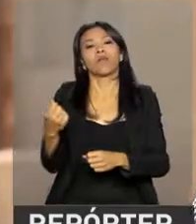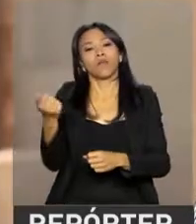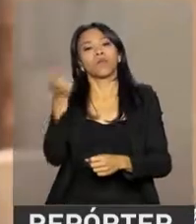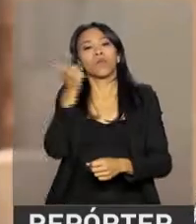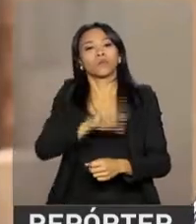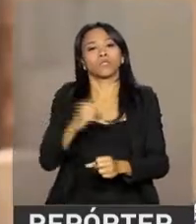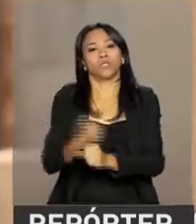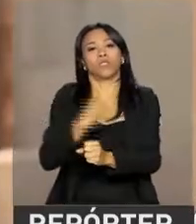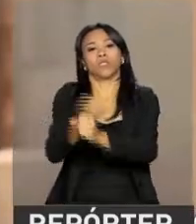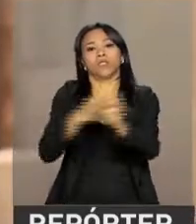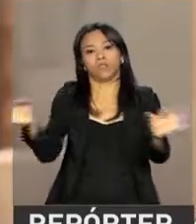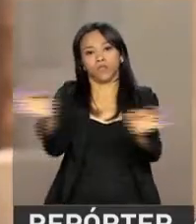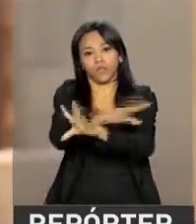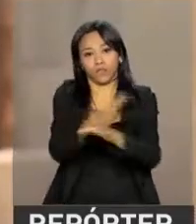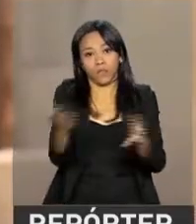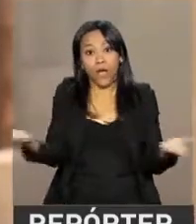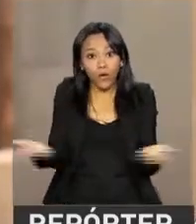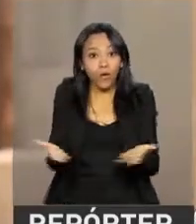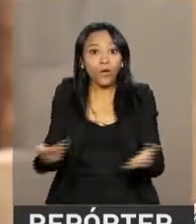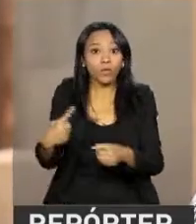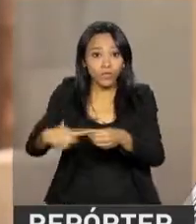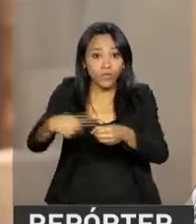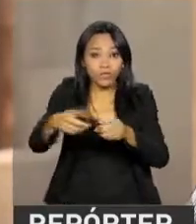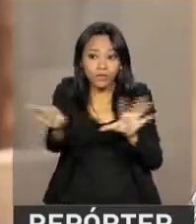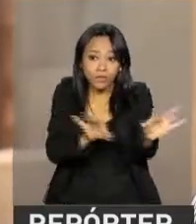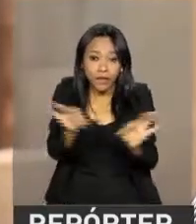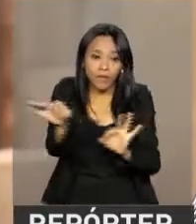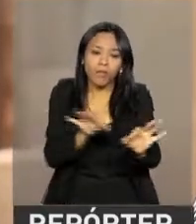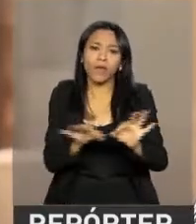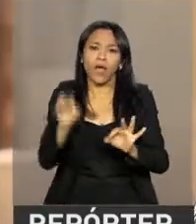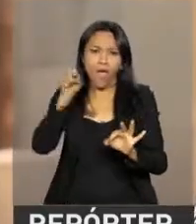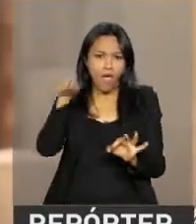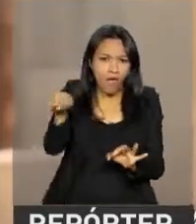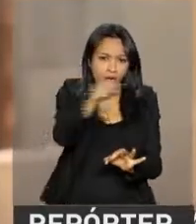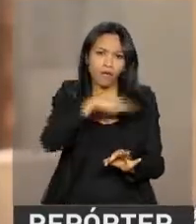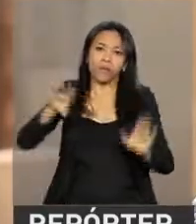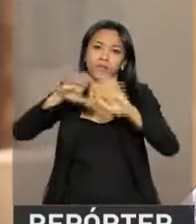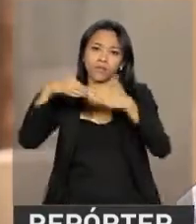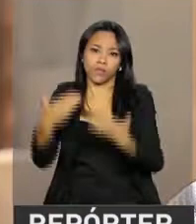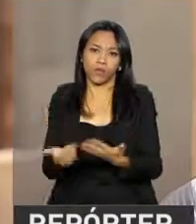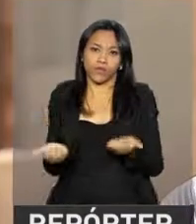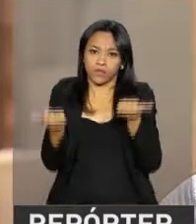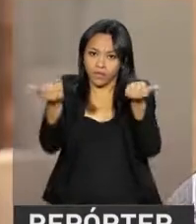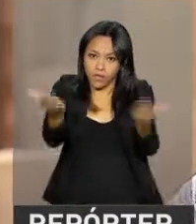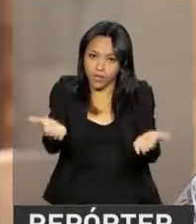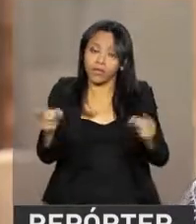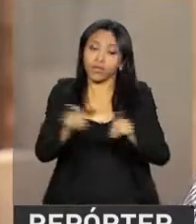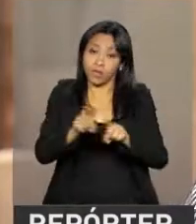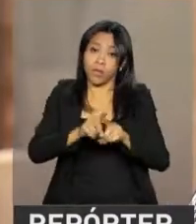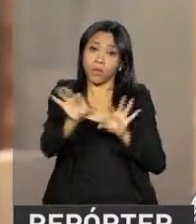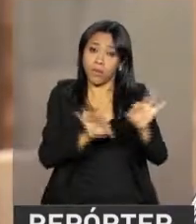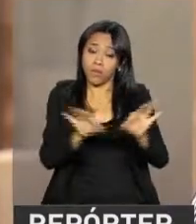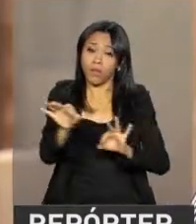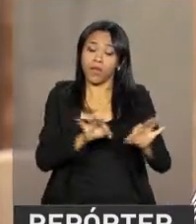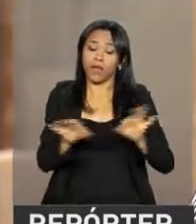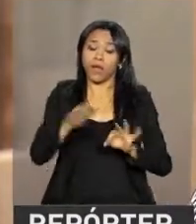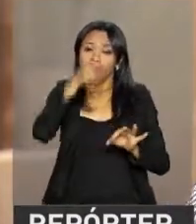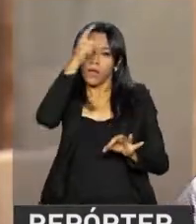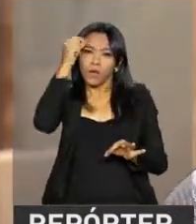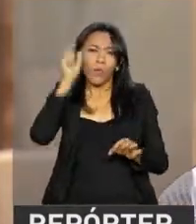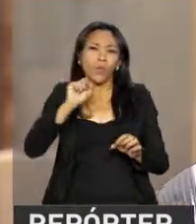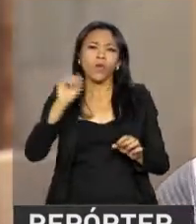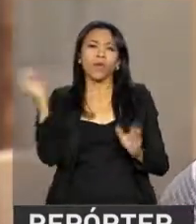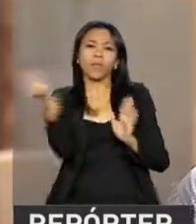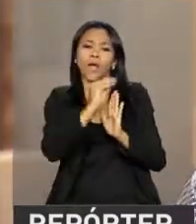essas unidades e agora o município vai se preparar além dessas unidades que serão entregues nós vamos preparar nossa cidade através de projetos para que a gente possa